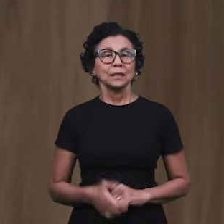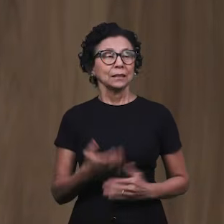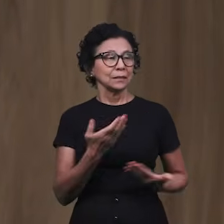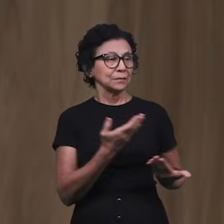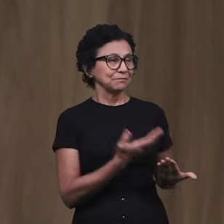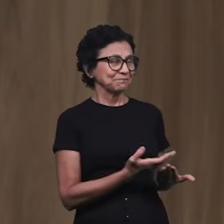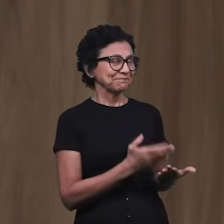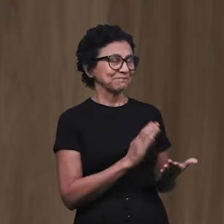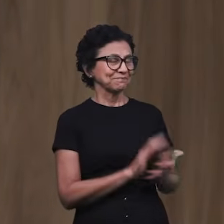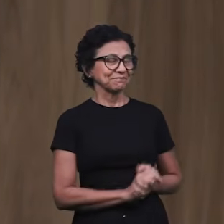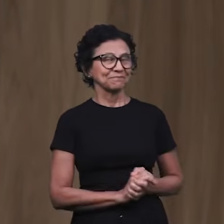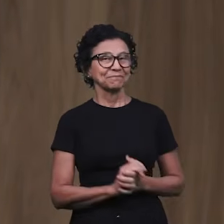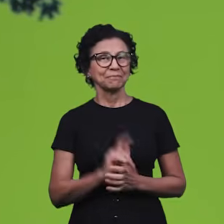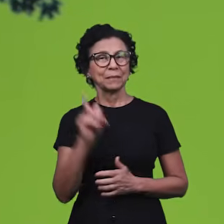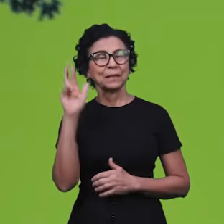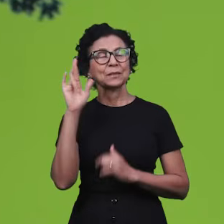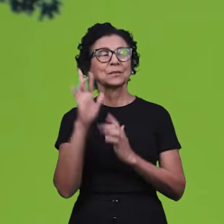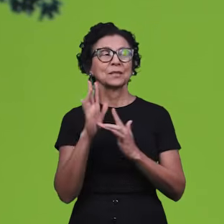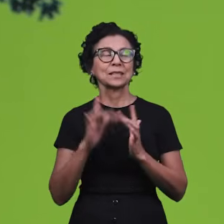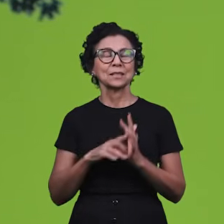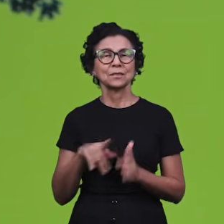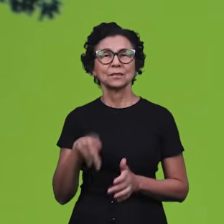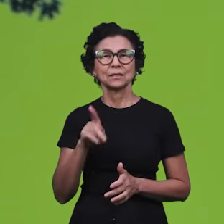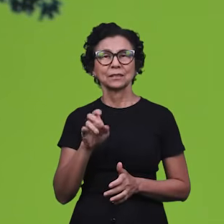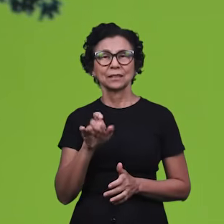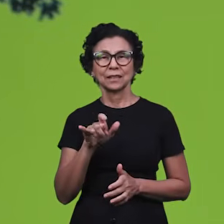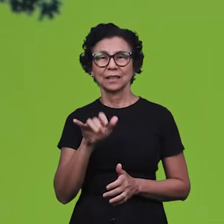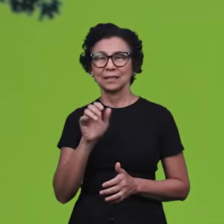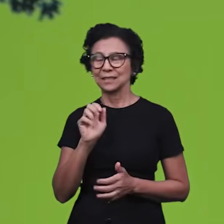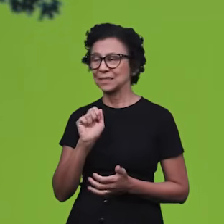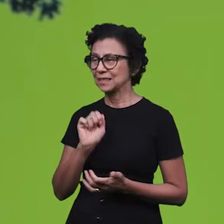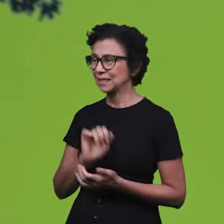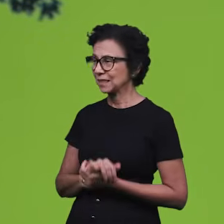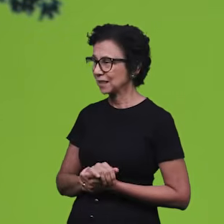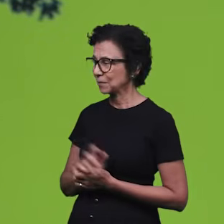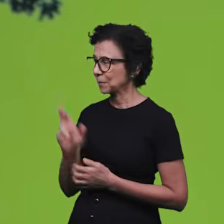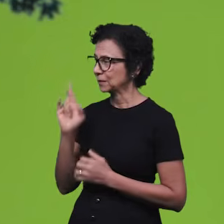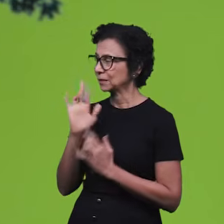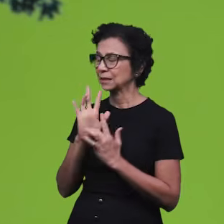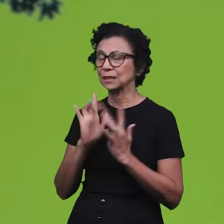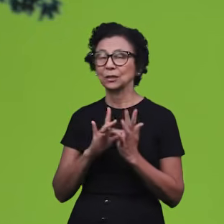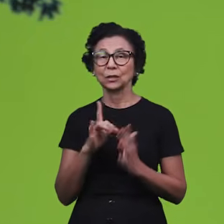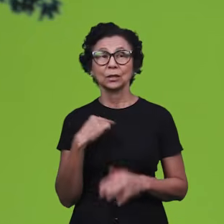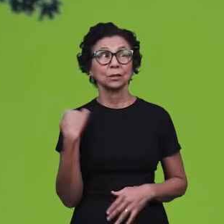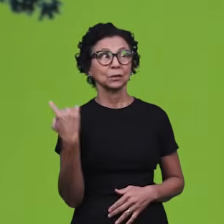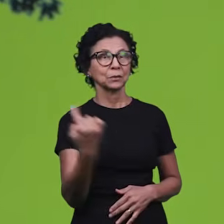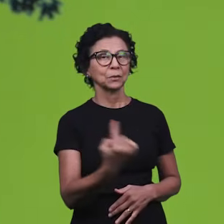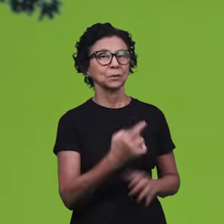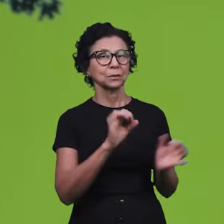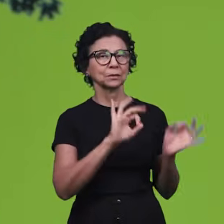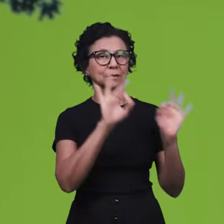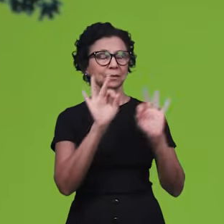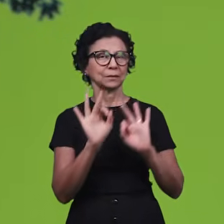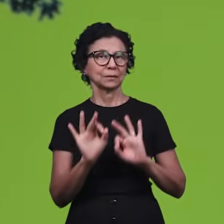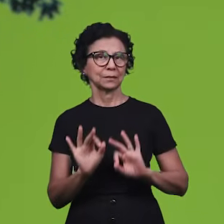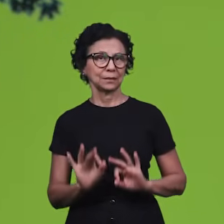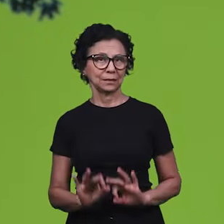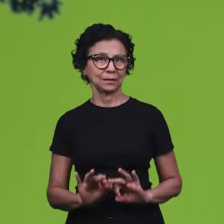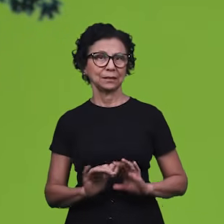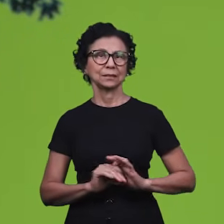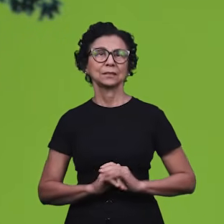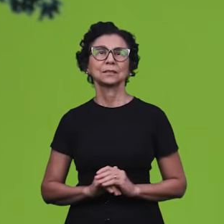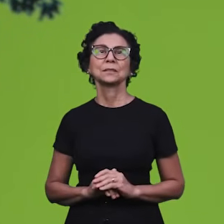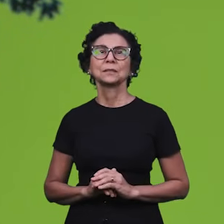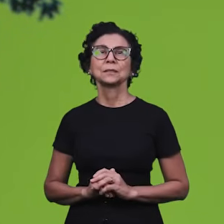Késia. A paz do Senhor, Késia. Paz do Senhor, Fernanda. A paz do Senhor a todos os irmãos que nos assistem. Como Fernanda